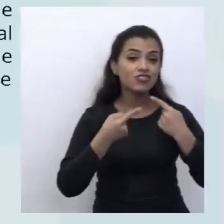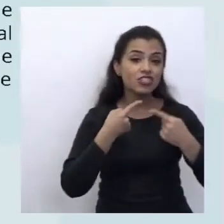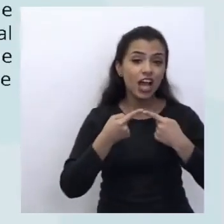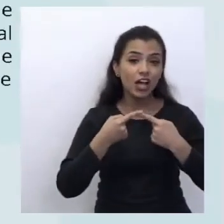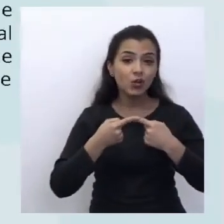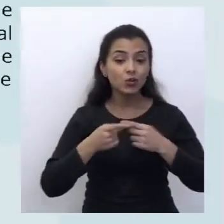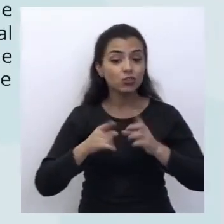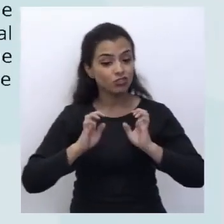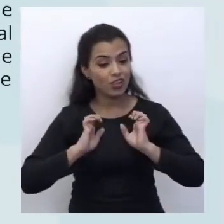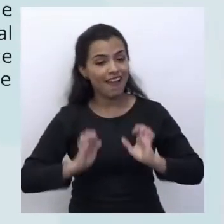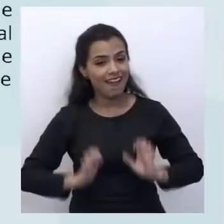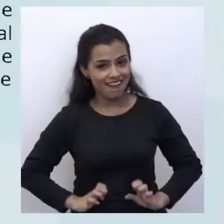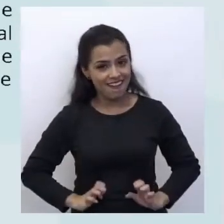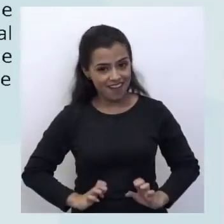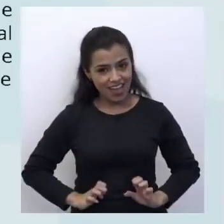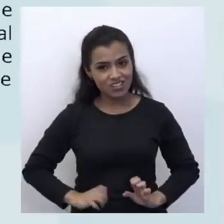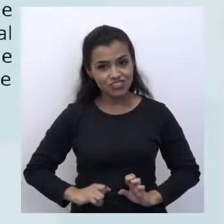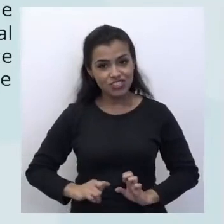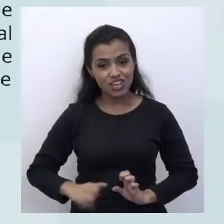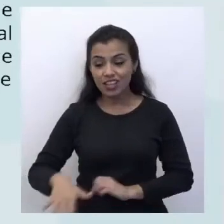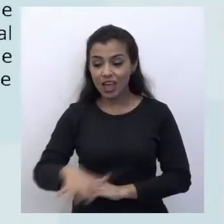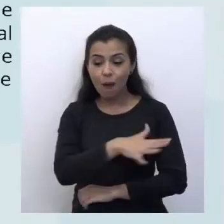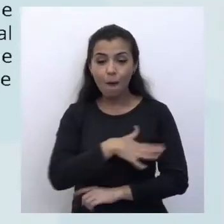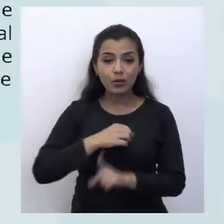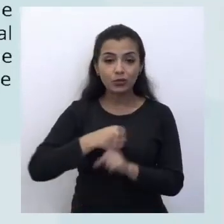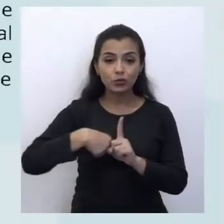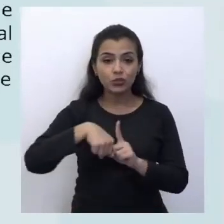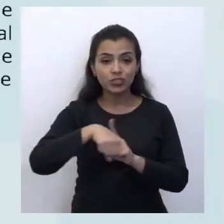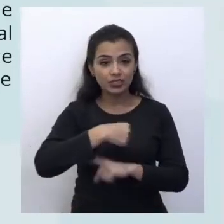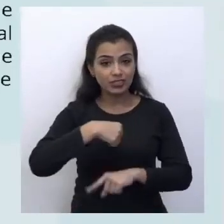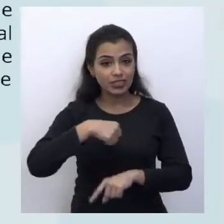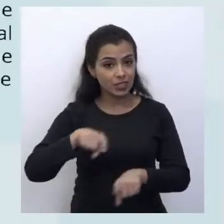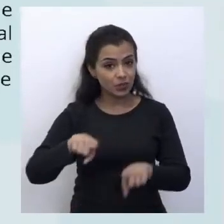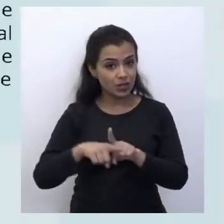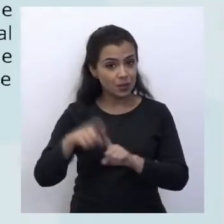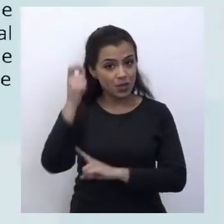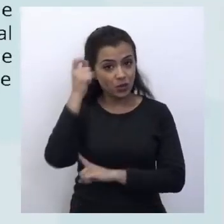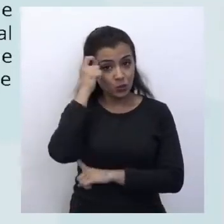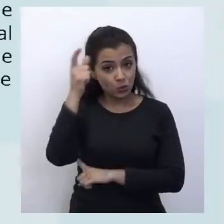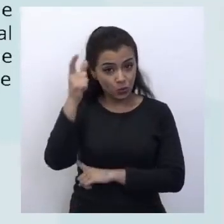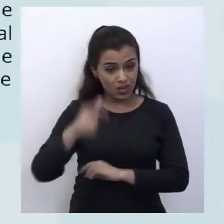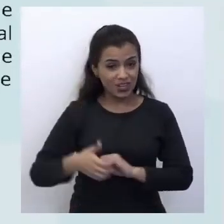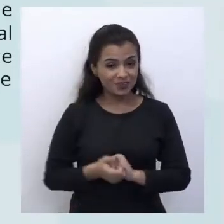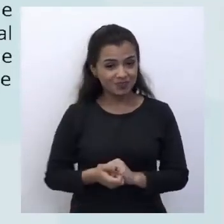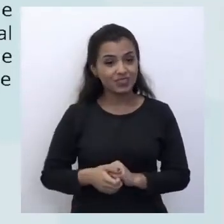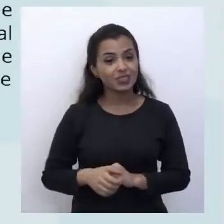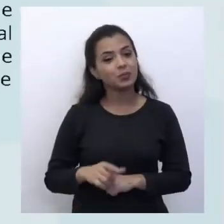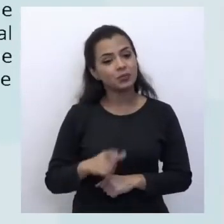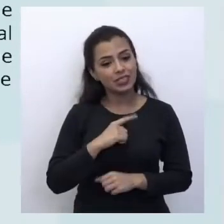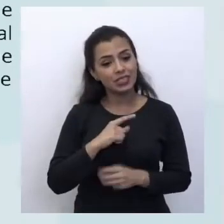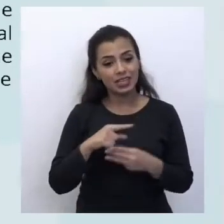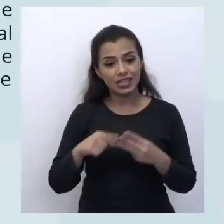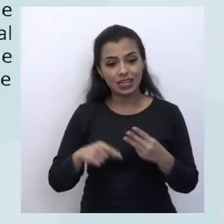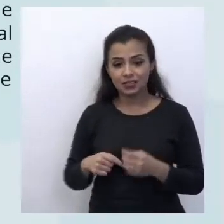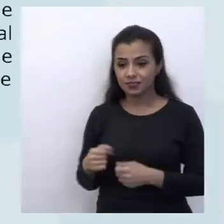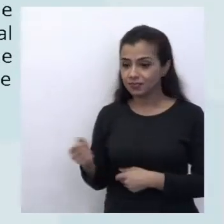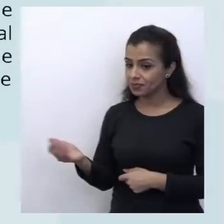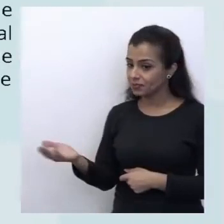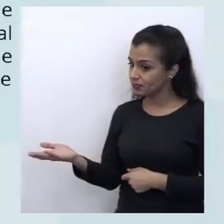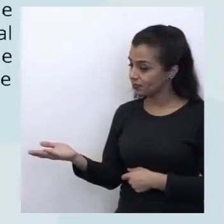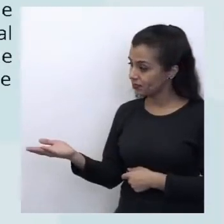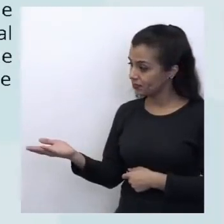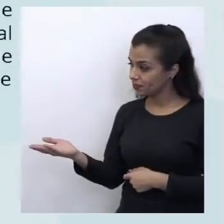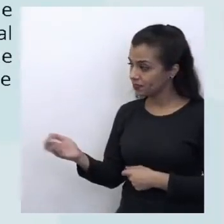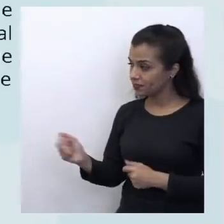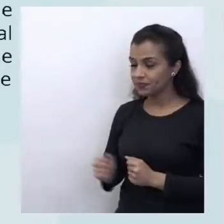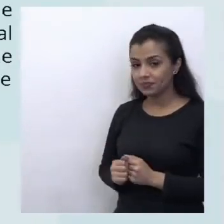do teatro no universo social e cultural. 3 peças para a gente anotar, poder assistir depois. Os Gigantes da